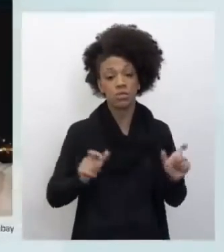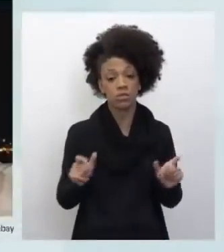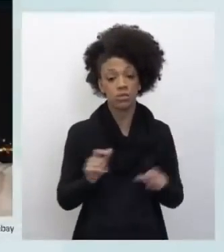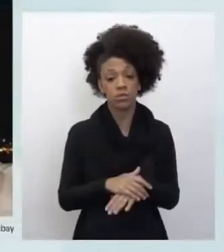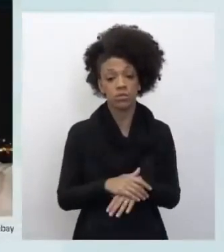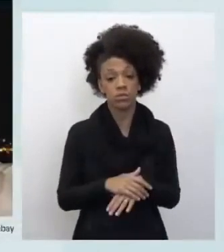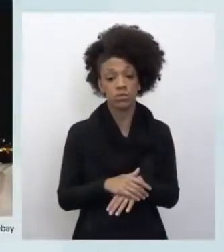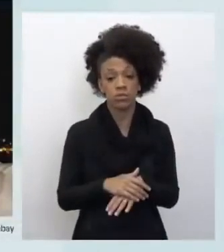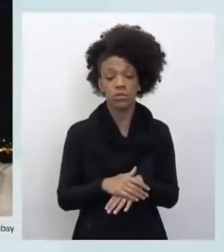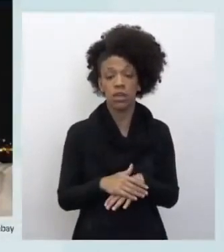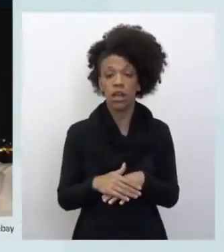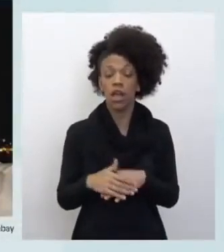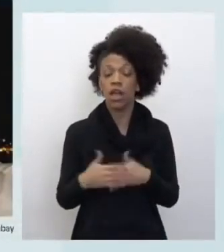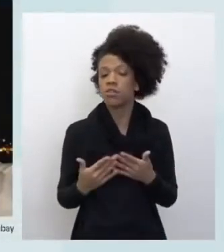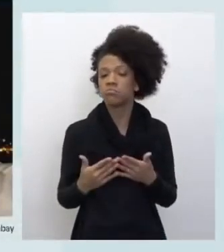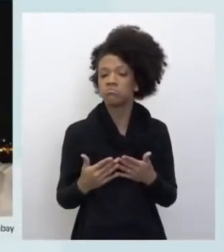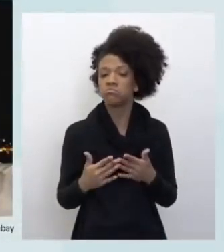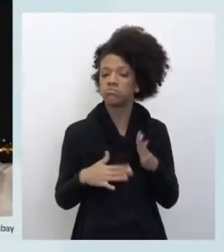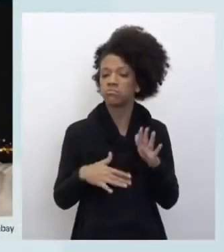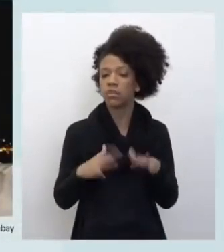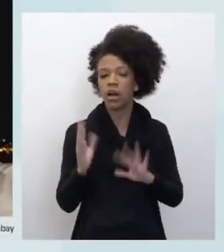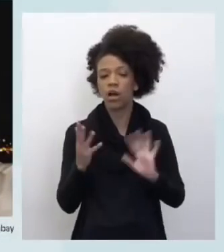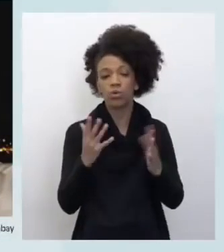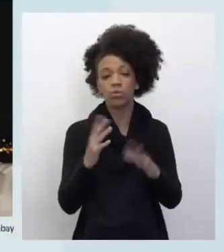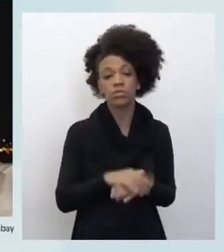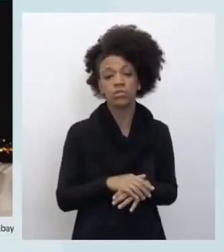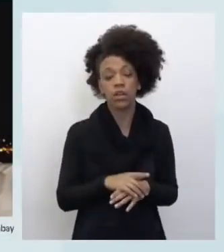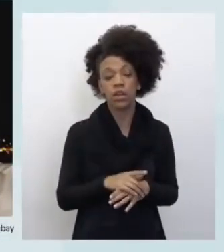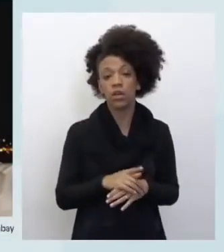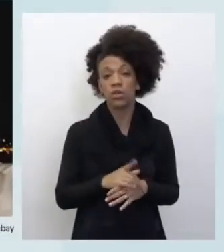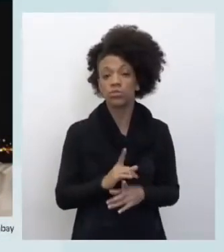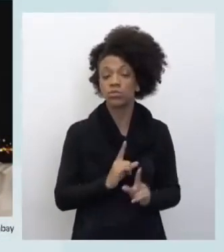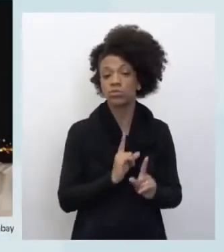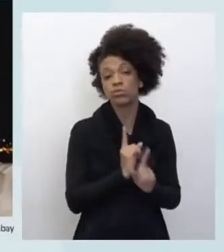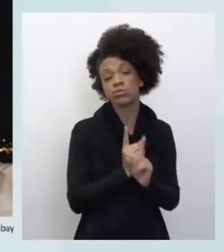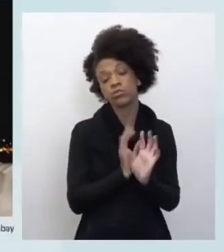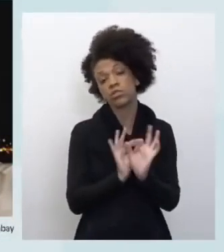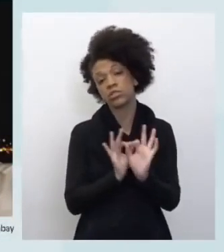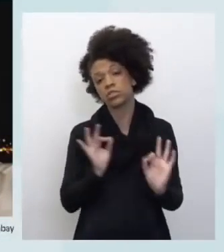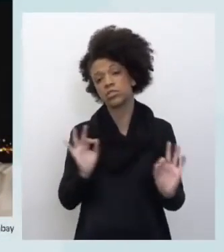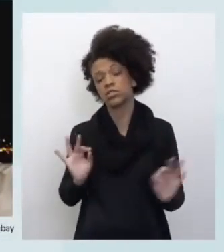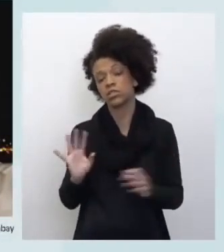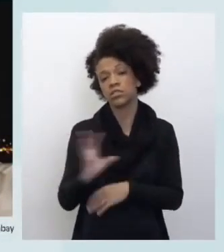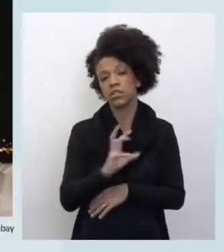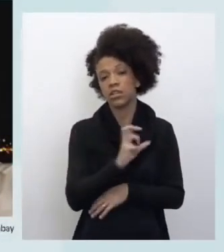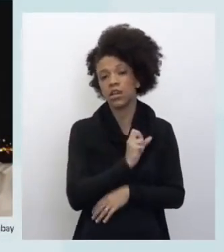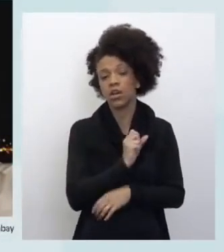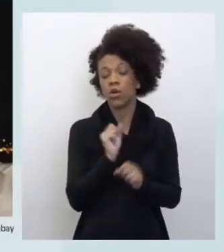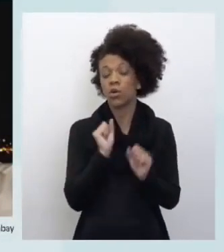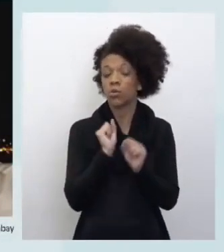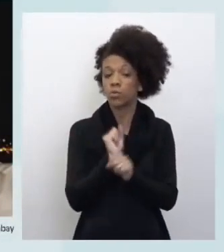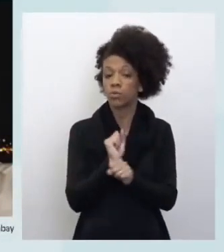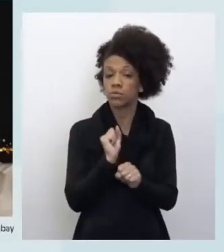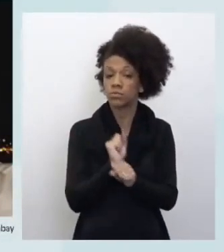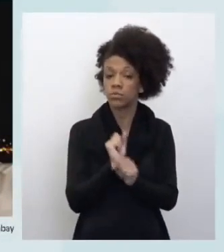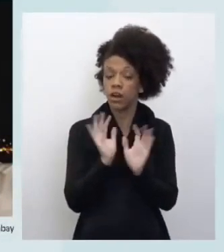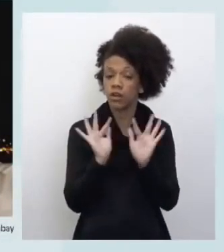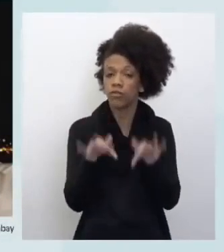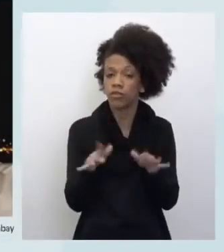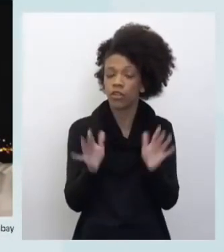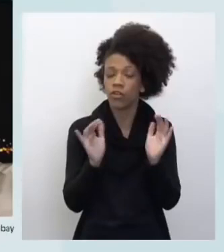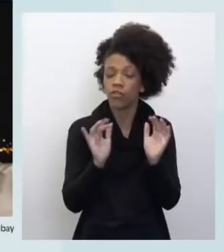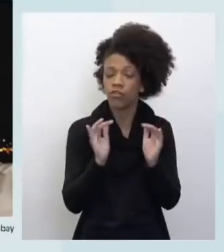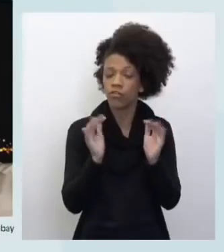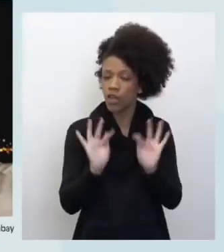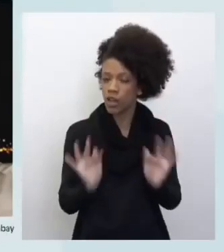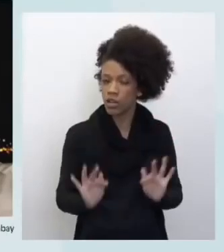peças giravam em torno dos encontros e desencontros amorosos com um inesperado final feliz. Possuíam 3 grupos,